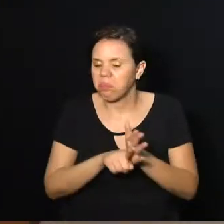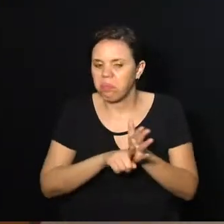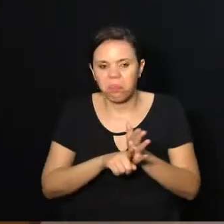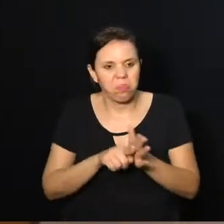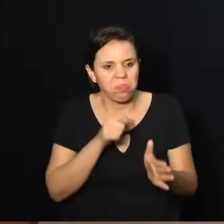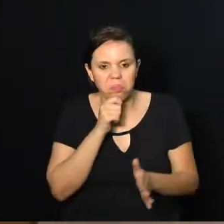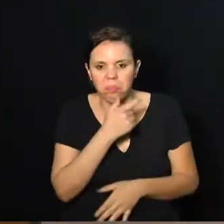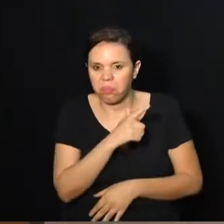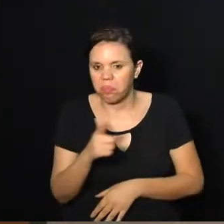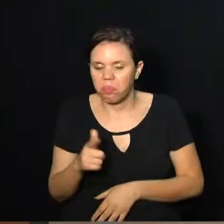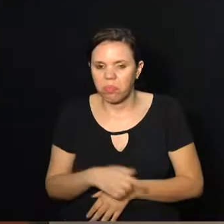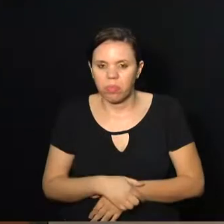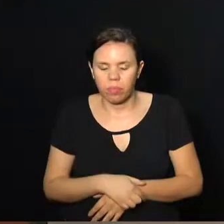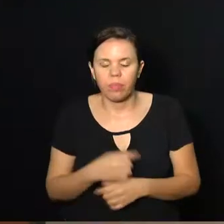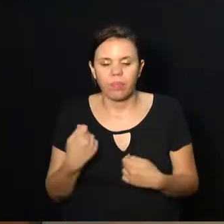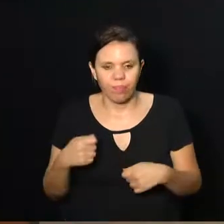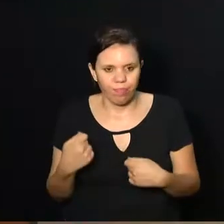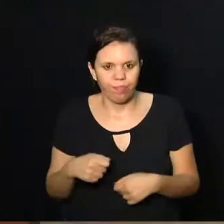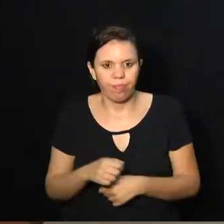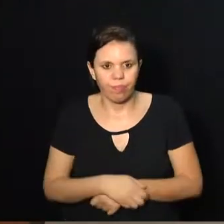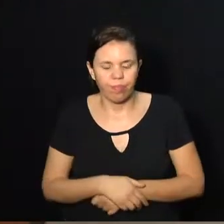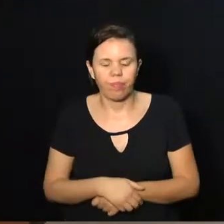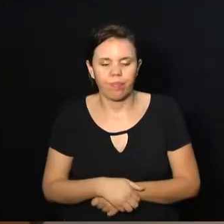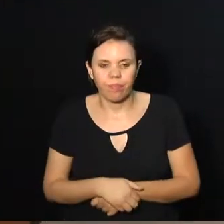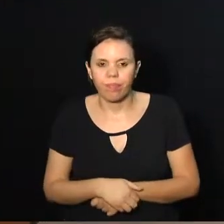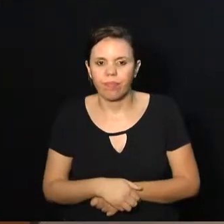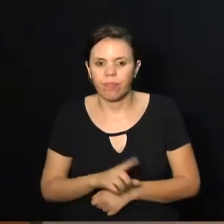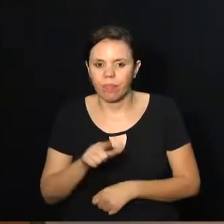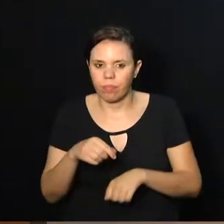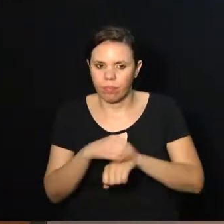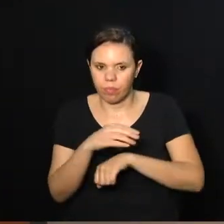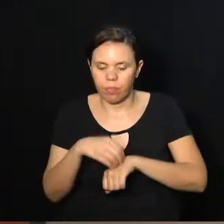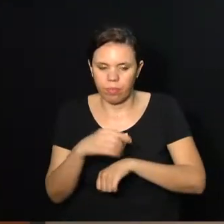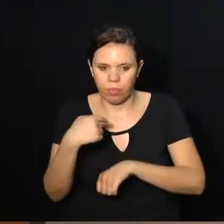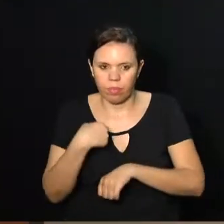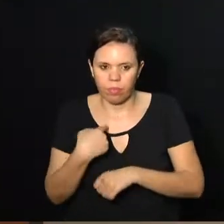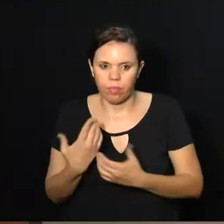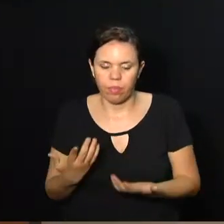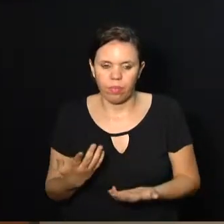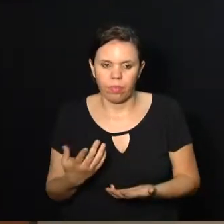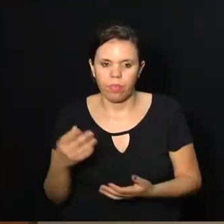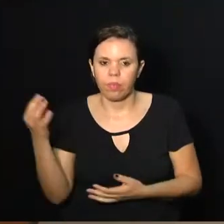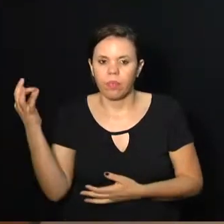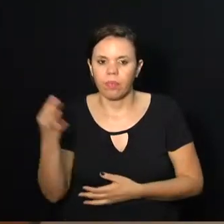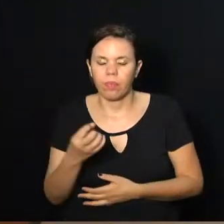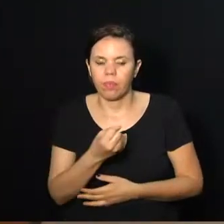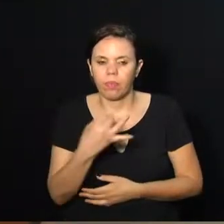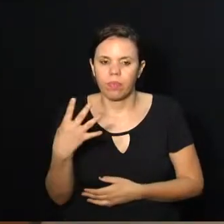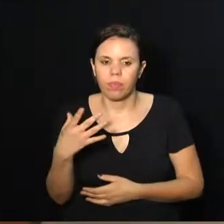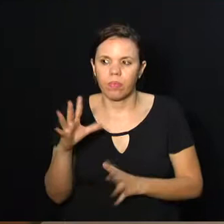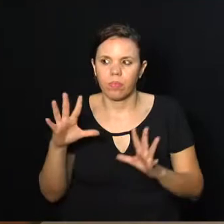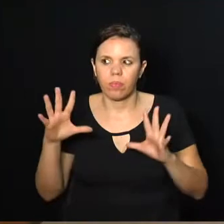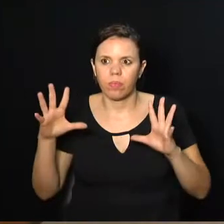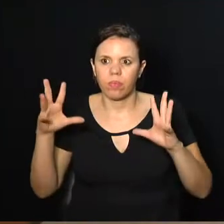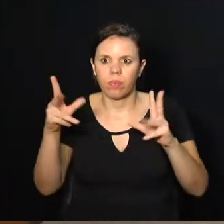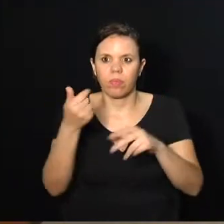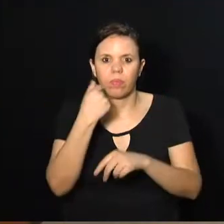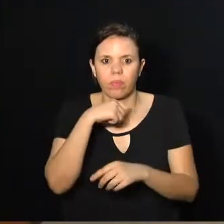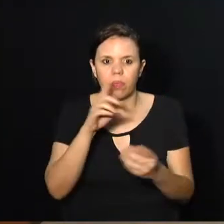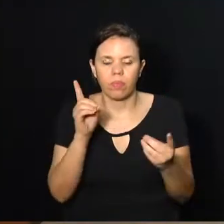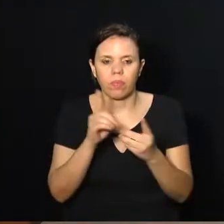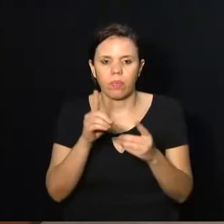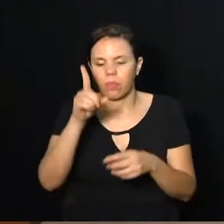ainda, gente. Preciso levantar, ainda depois não levantei isso. Passa para mim. Tá. A porcentagem entre todas as mães atendidas